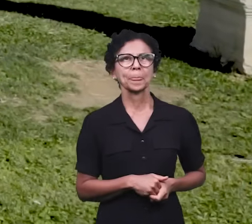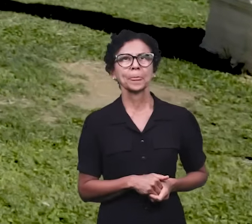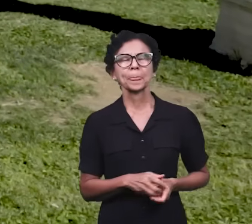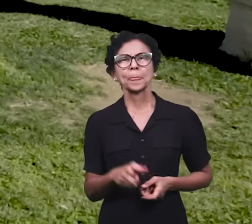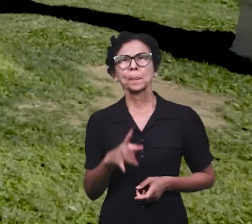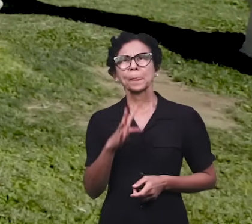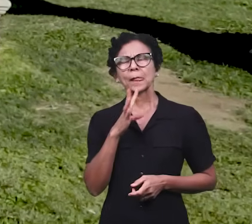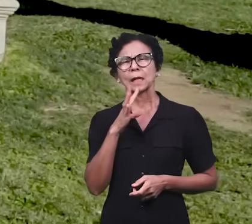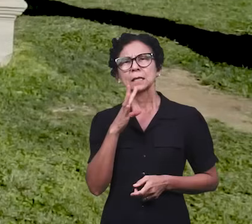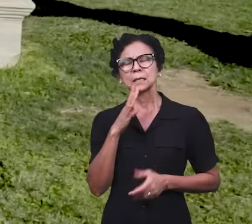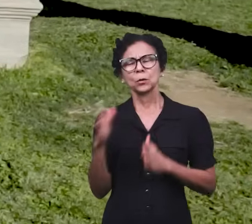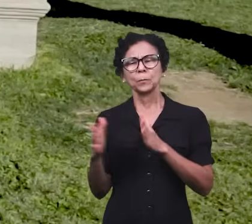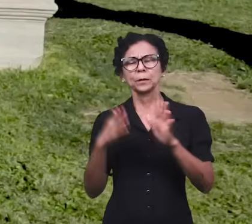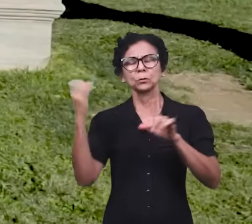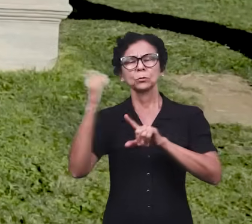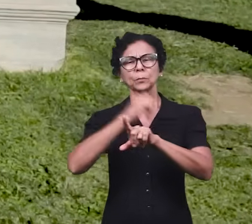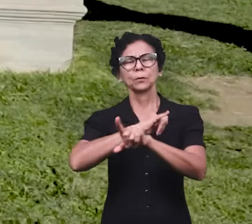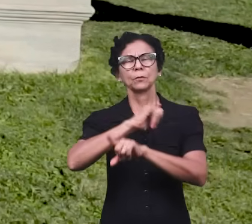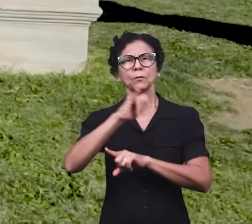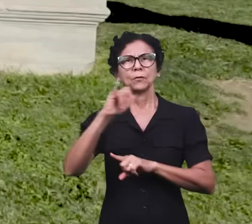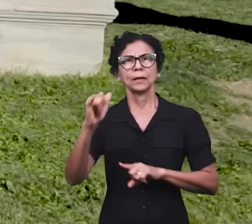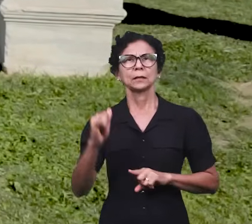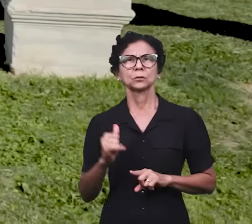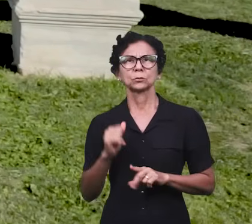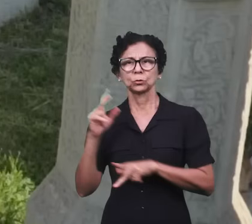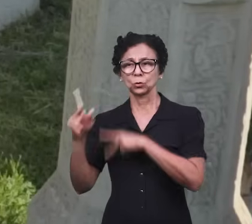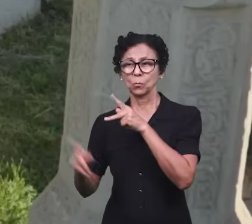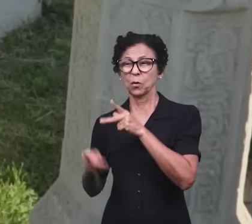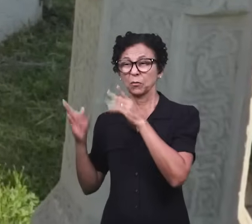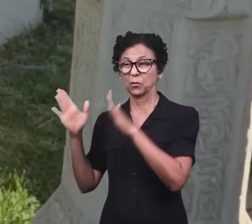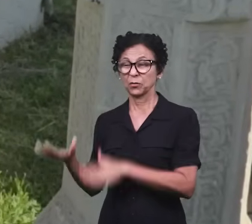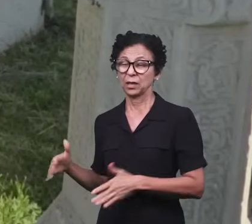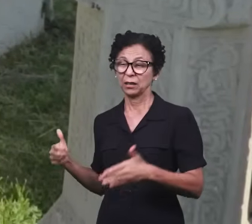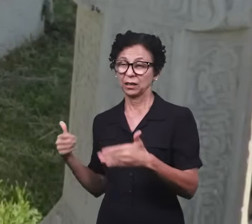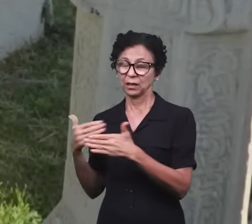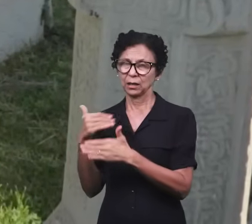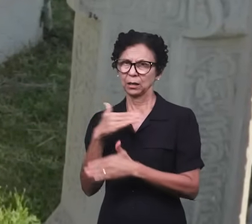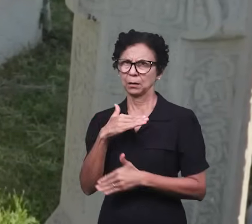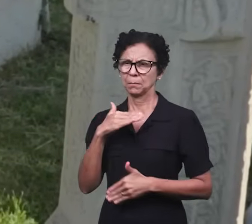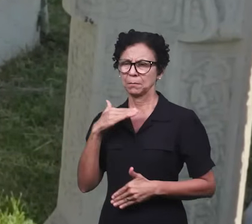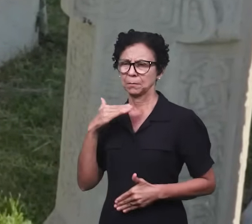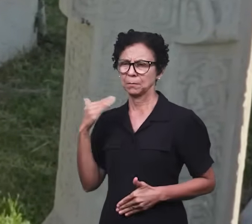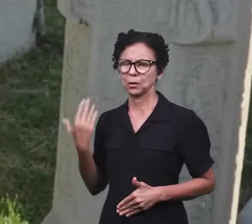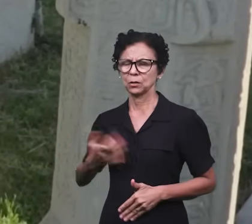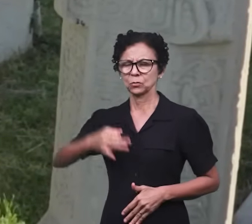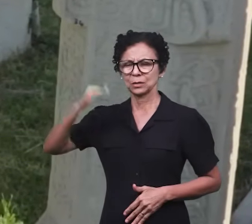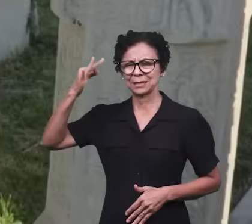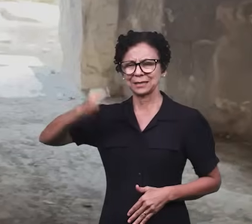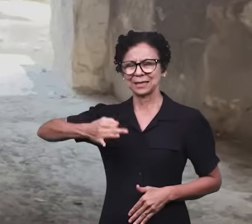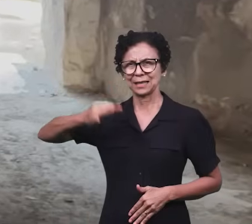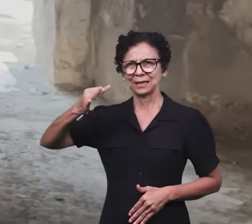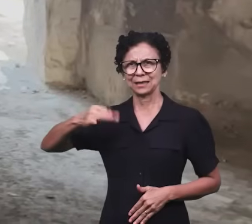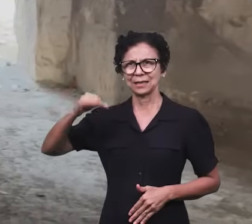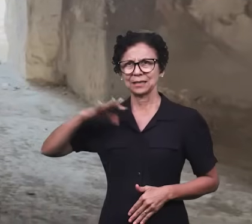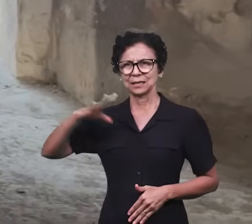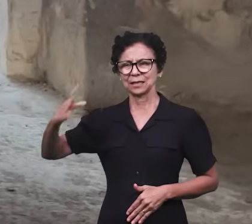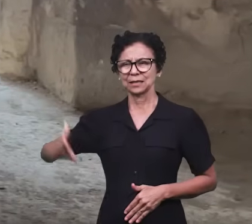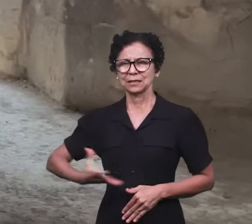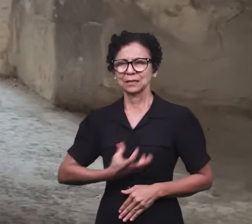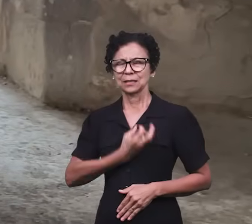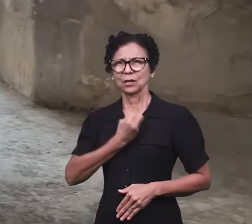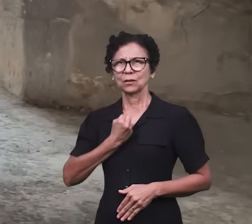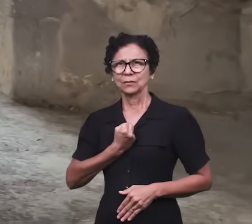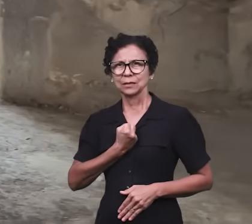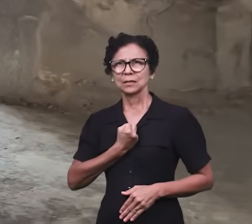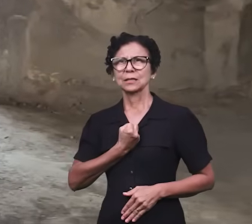conhecido o período profético de uma igreja que foi fiel até a morte, na certeza de que a coroa da vida lhe estava reservada